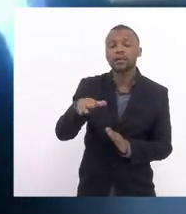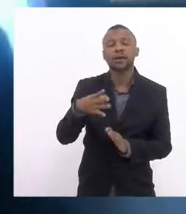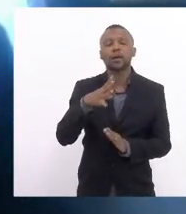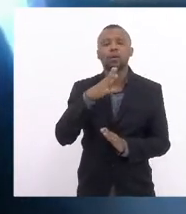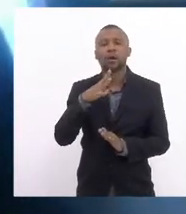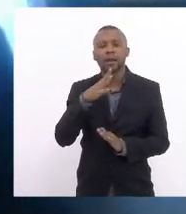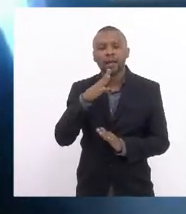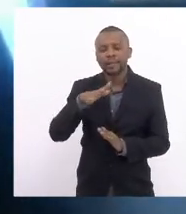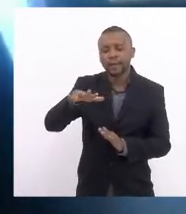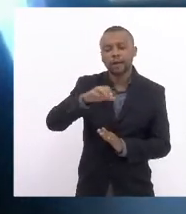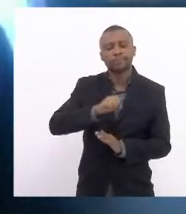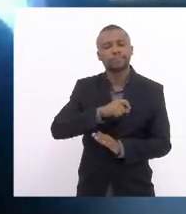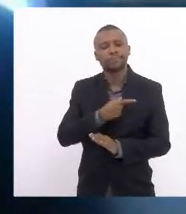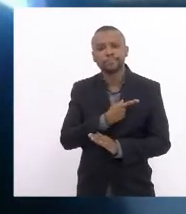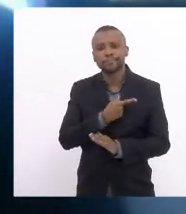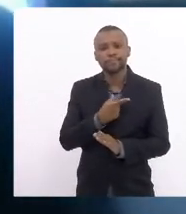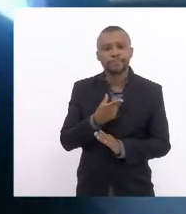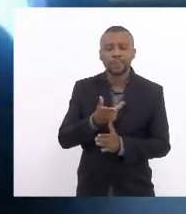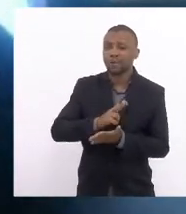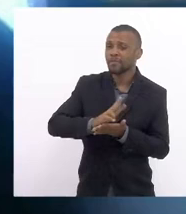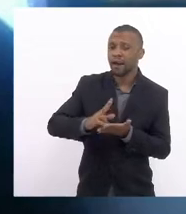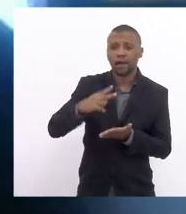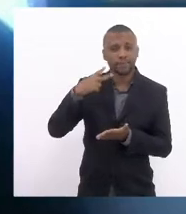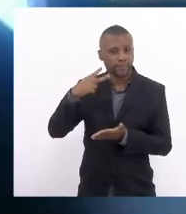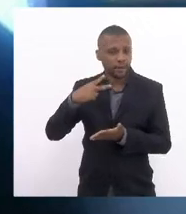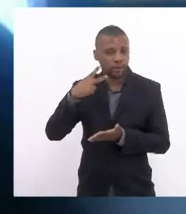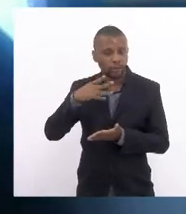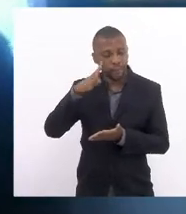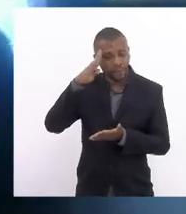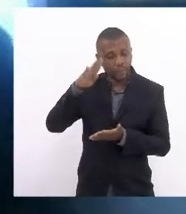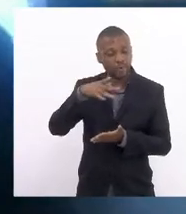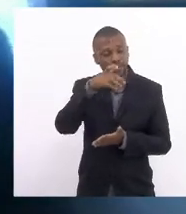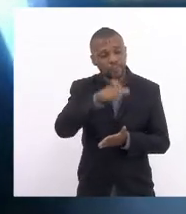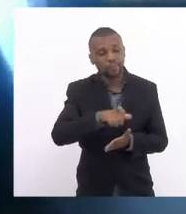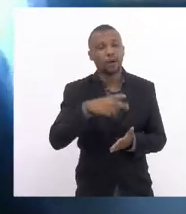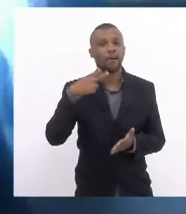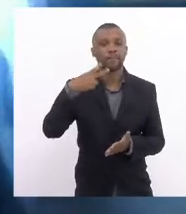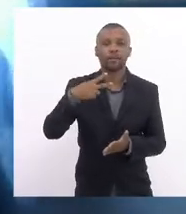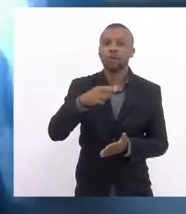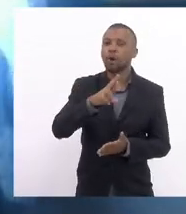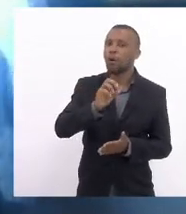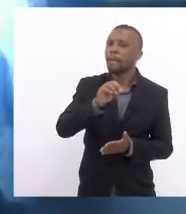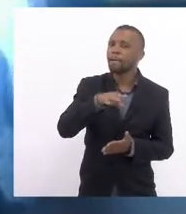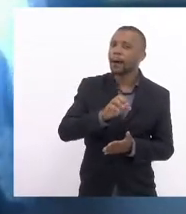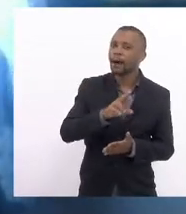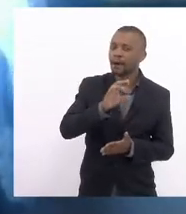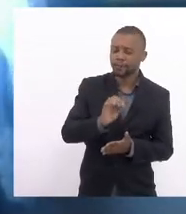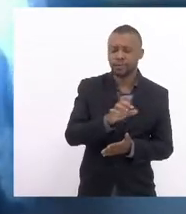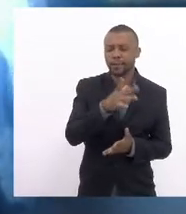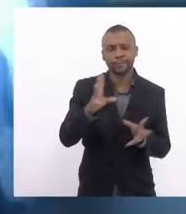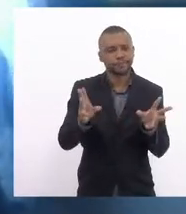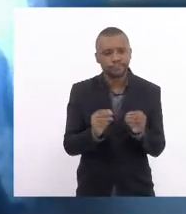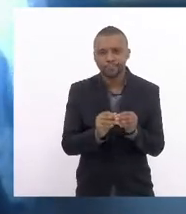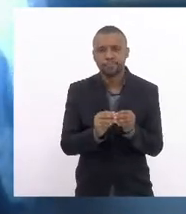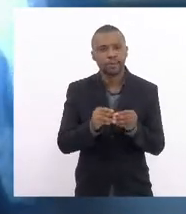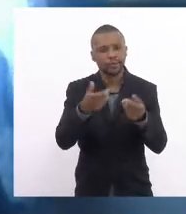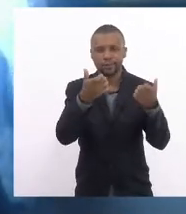inclusive o Romário Regis. Então, era esse o sentido da minha intervenção, presidente.